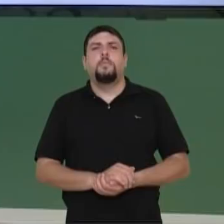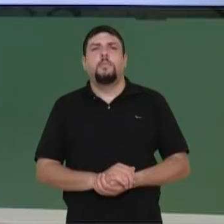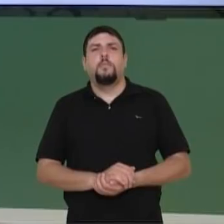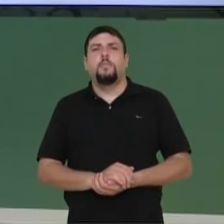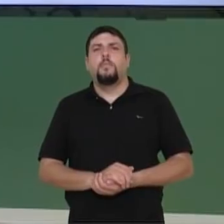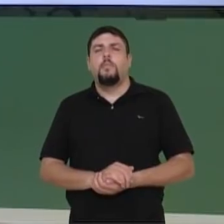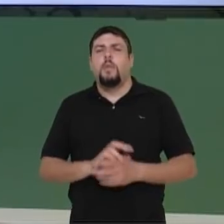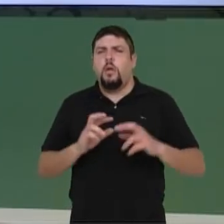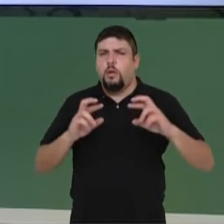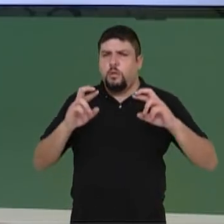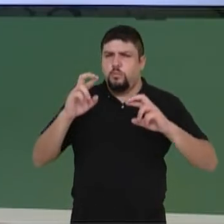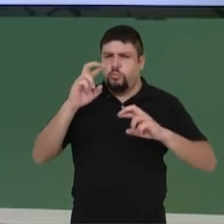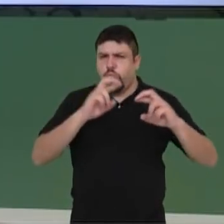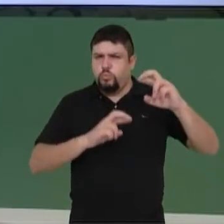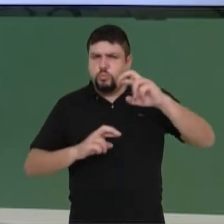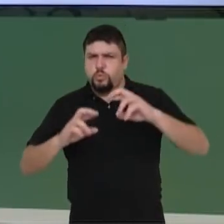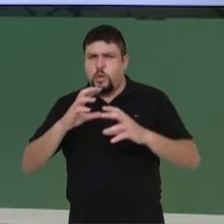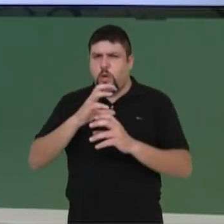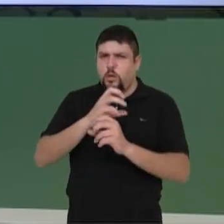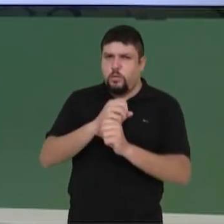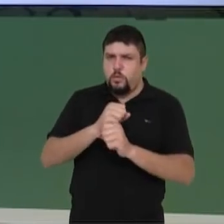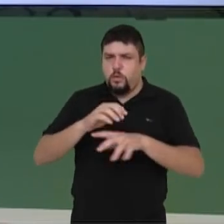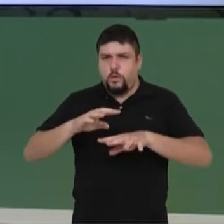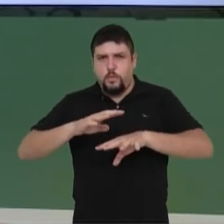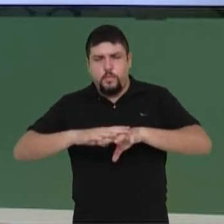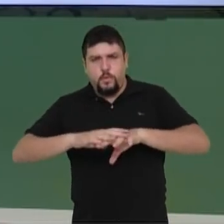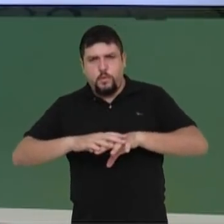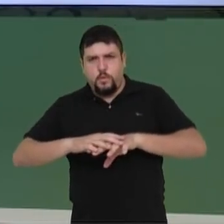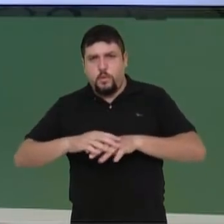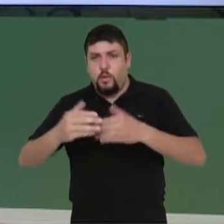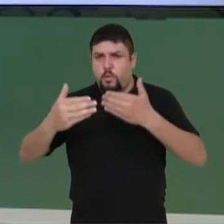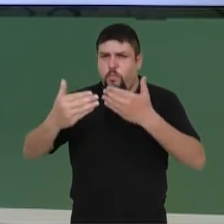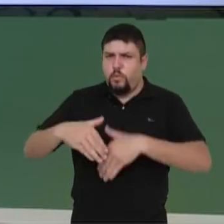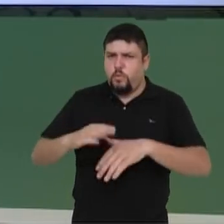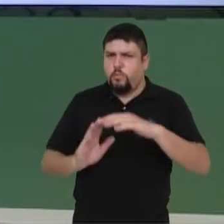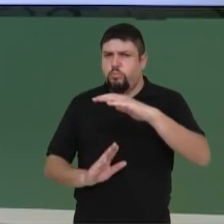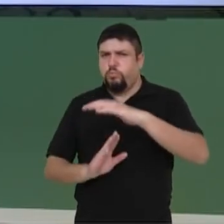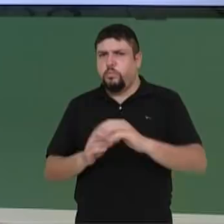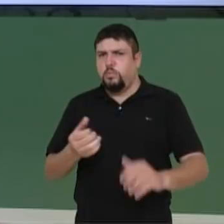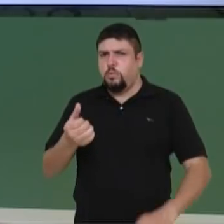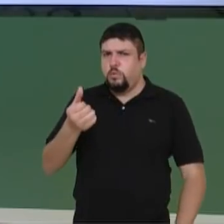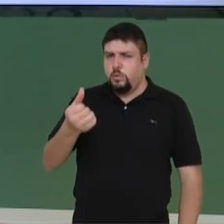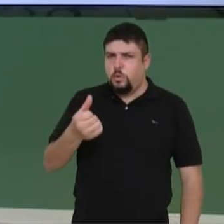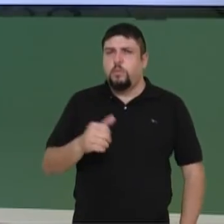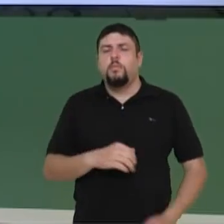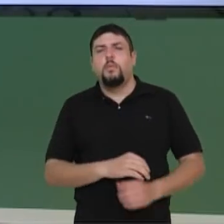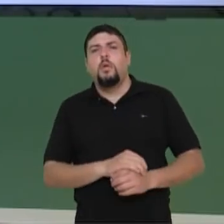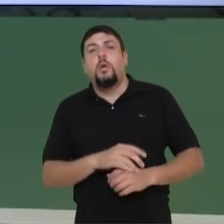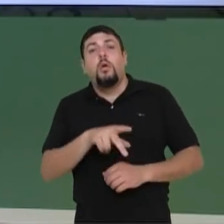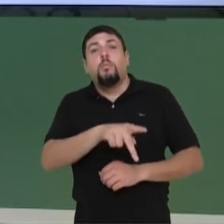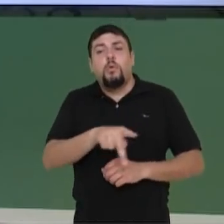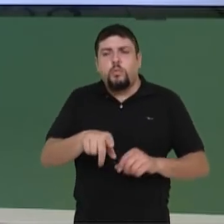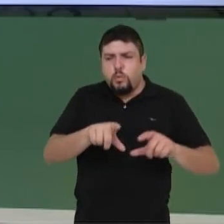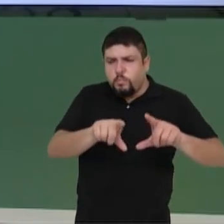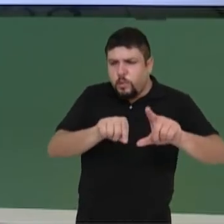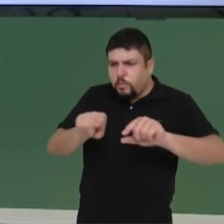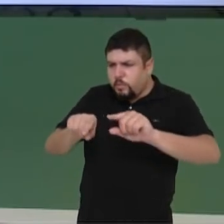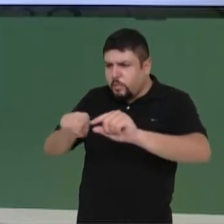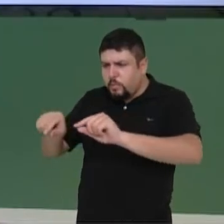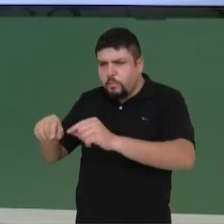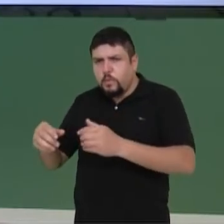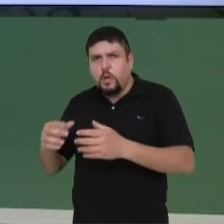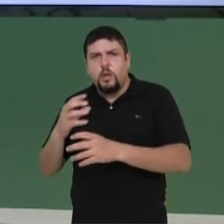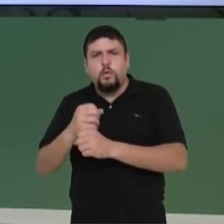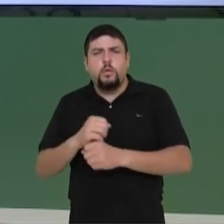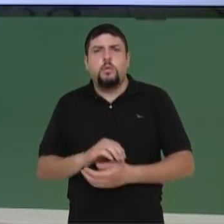Querendo analisar as notas de matemática em um teste de valor 6, um professor coletou uma amostra dessas notas. Então tem aí 4,